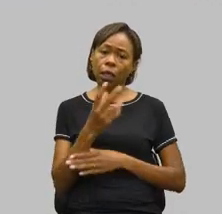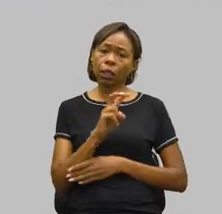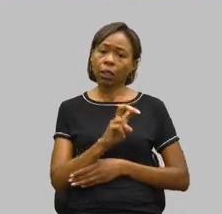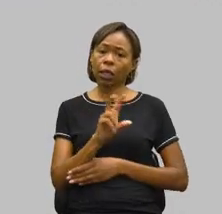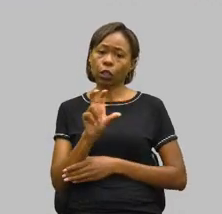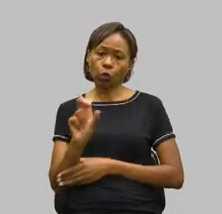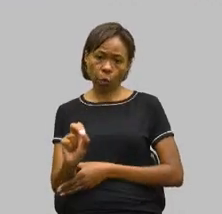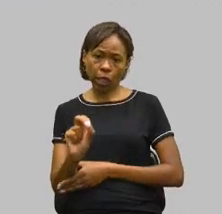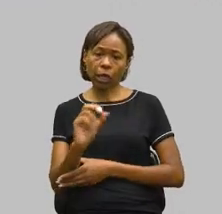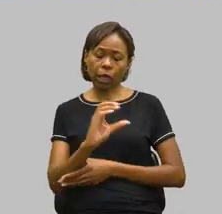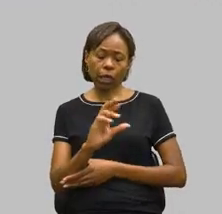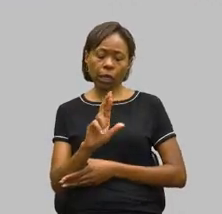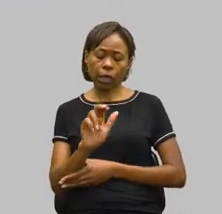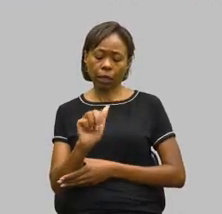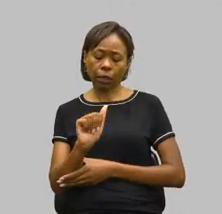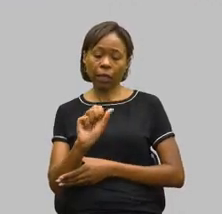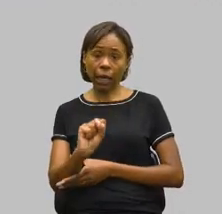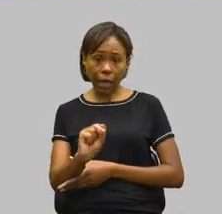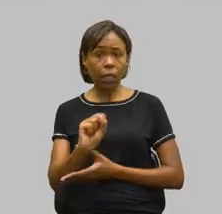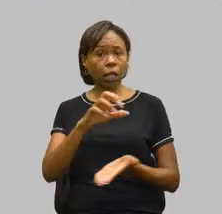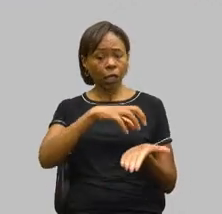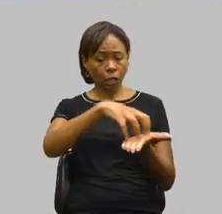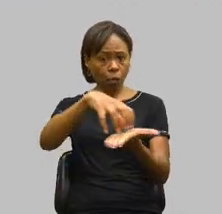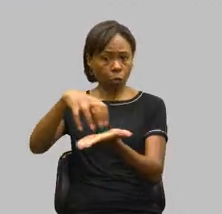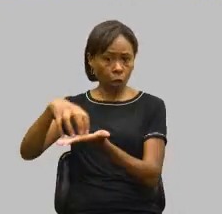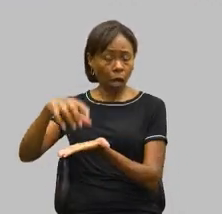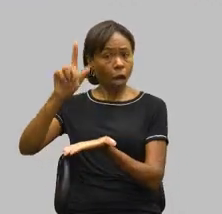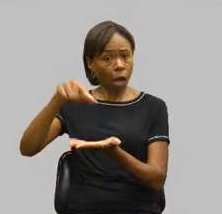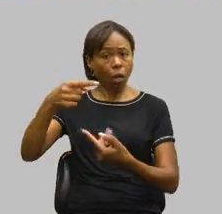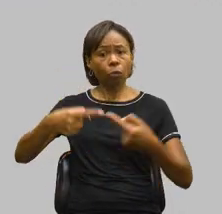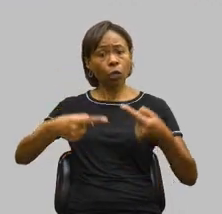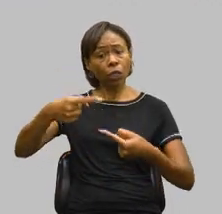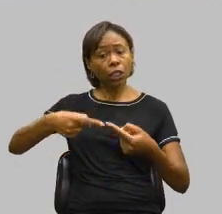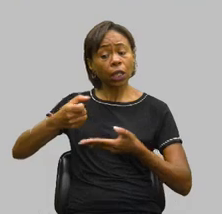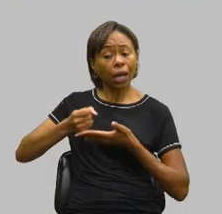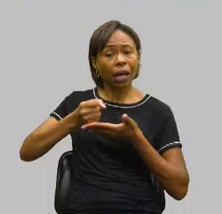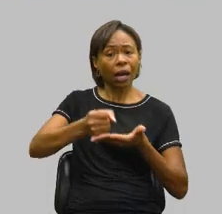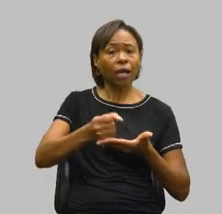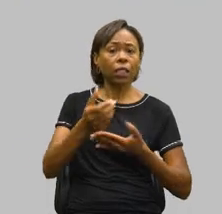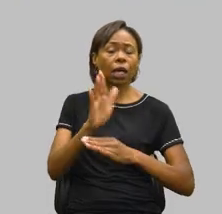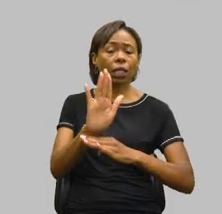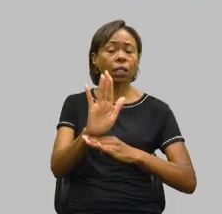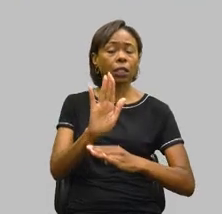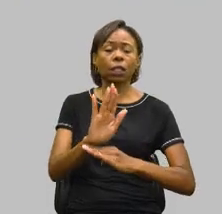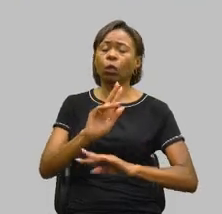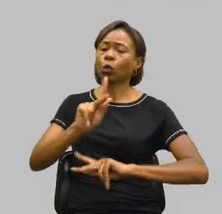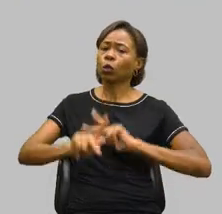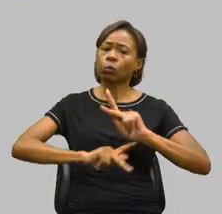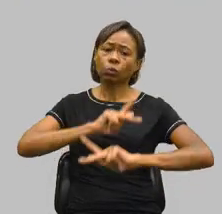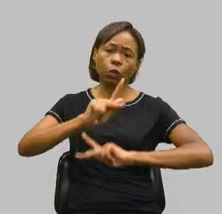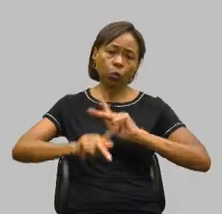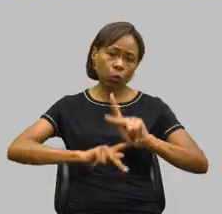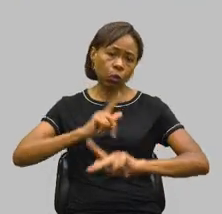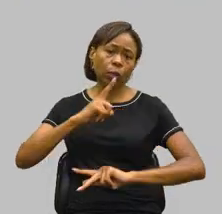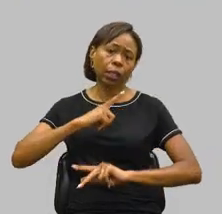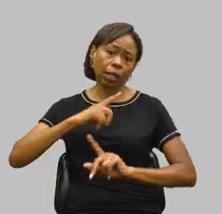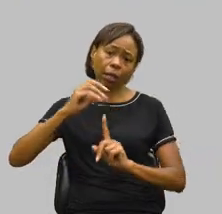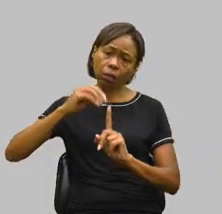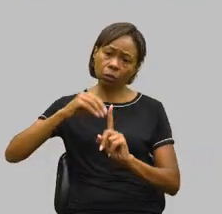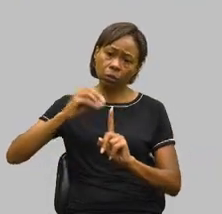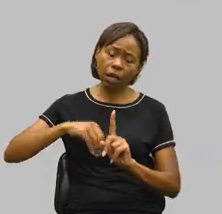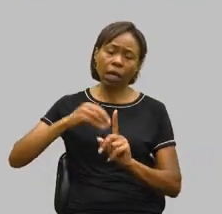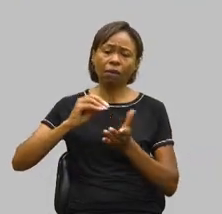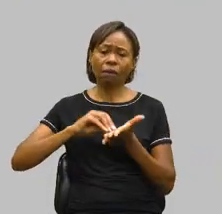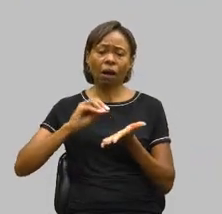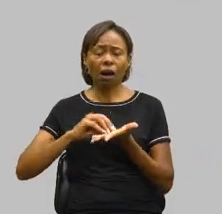que quando falamos de creias falamos de uma política assistencial voltada para todos aqueles que se enquadram dentro de uma vulnerabilidade social